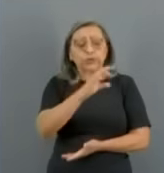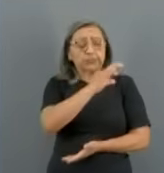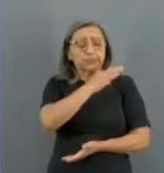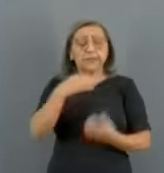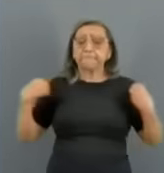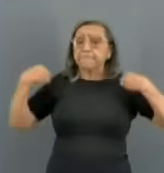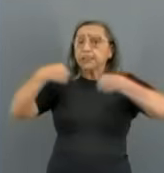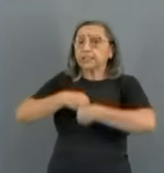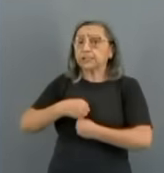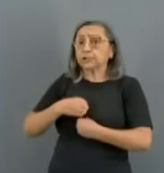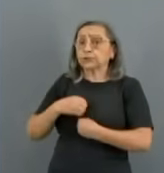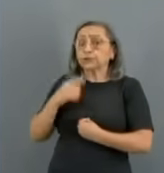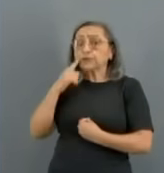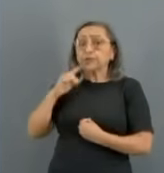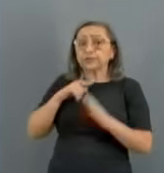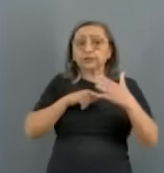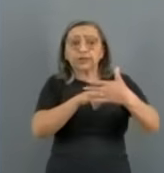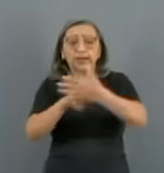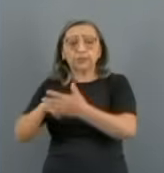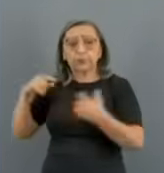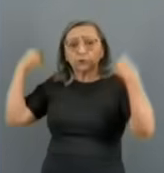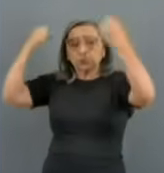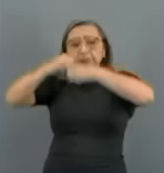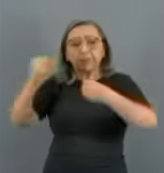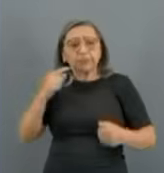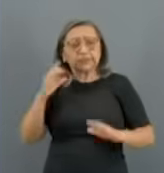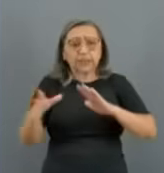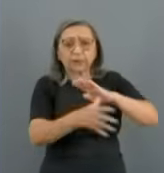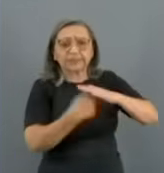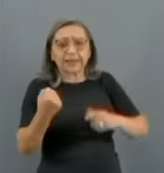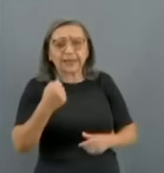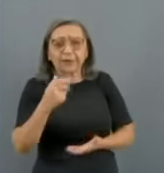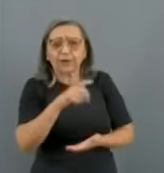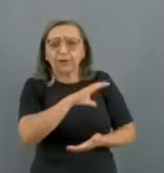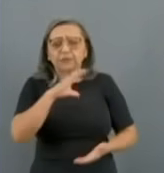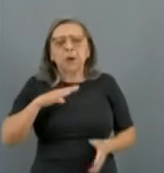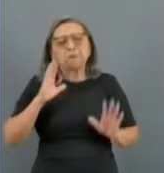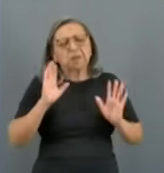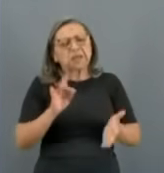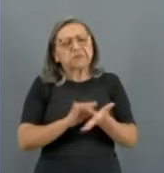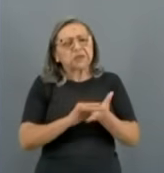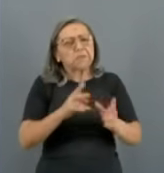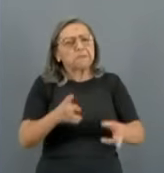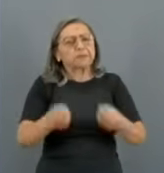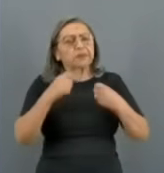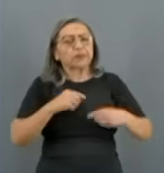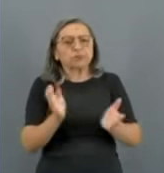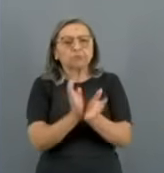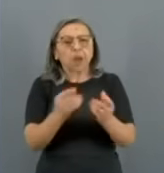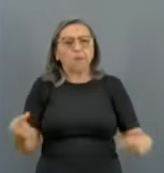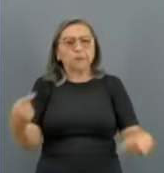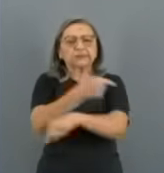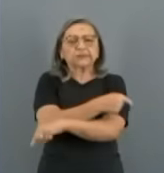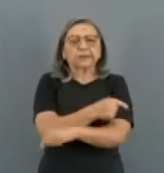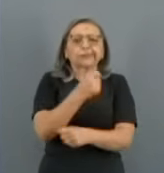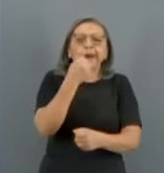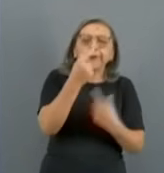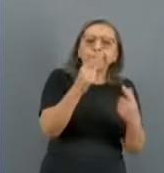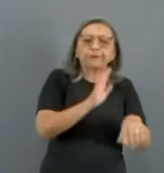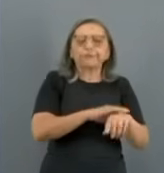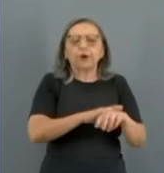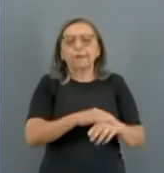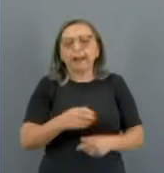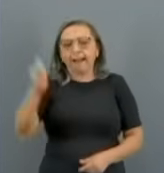comissão. Mas o que eu percebi é que a oposição, de alguma forma, se arrependeu de ter insistido tanto